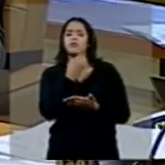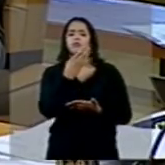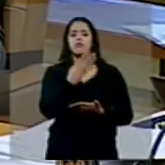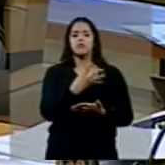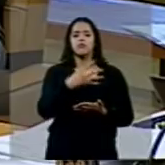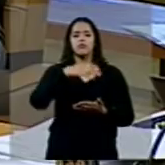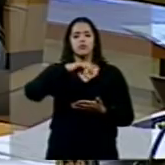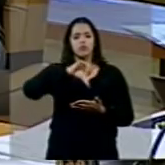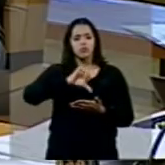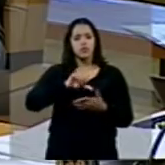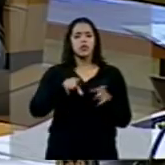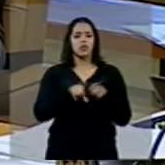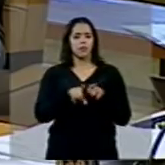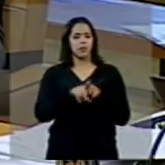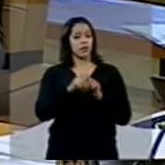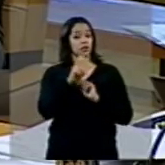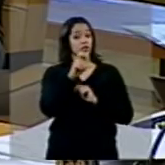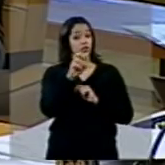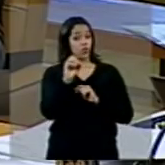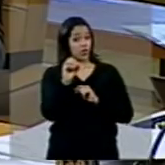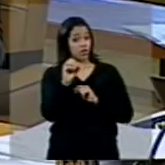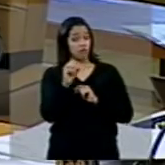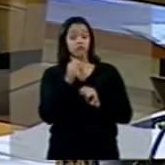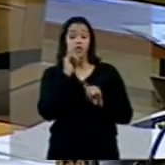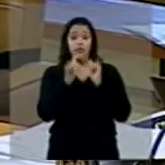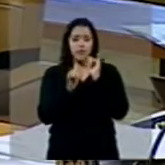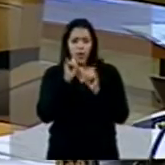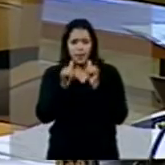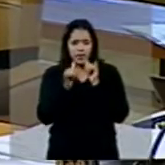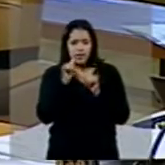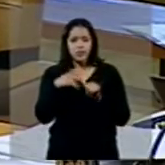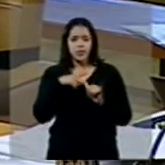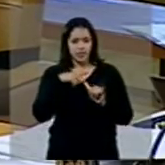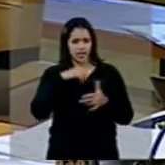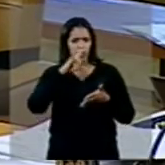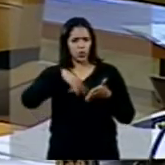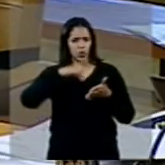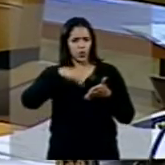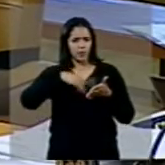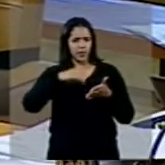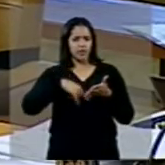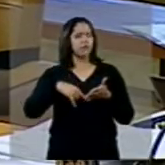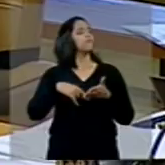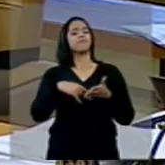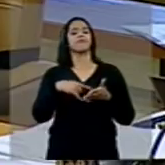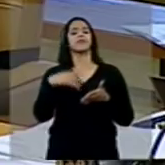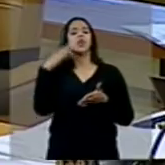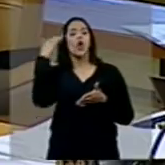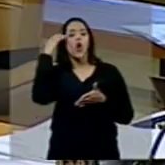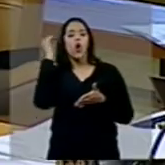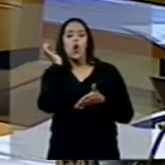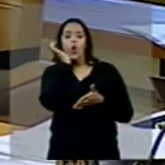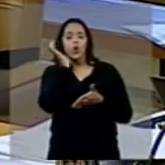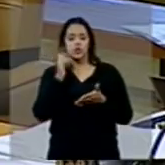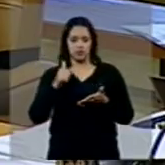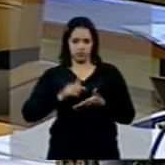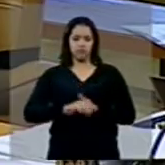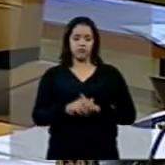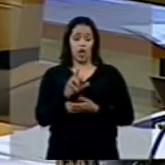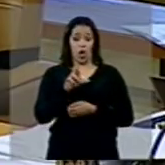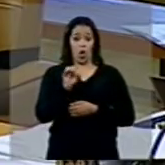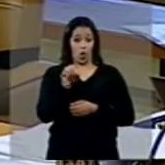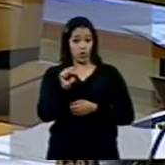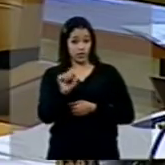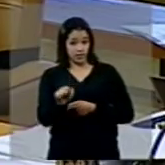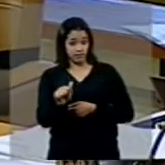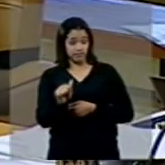e 50ª das informações prestadas pela eminente ministra Rosa Weber,